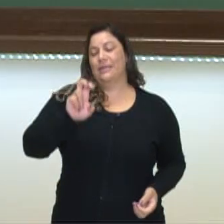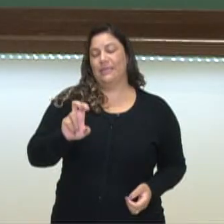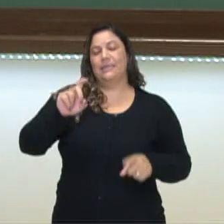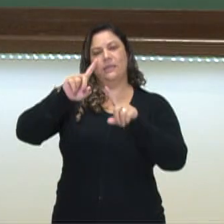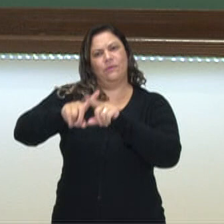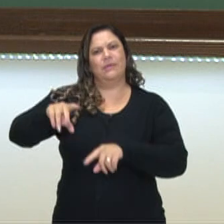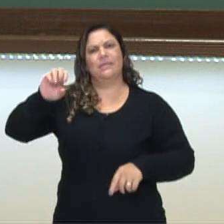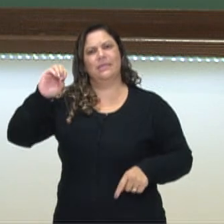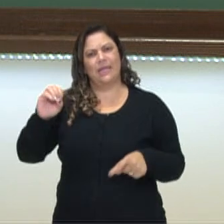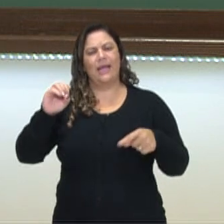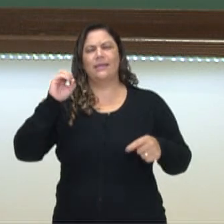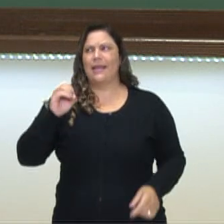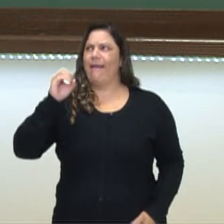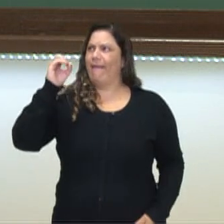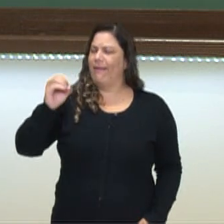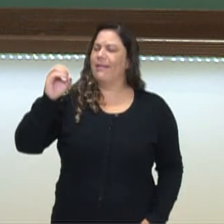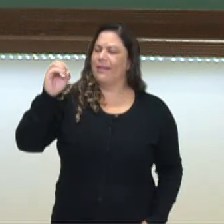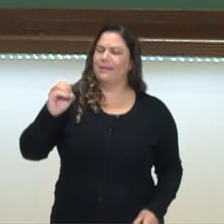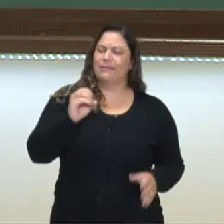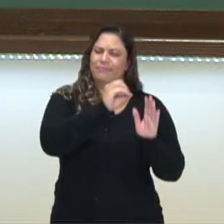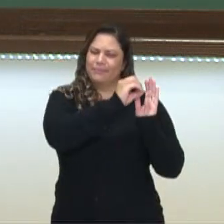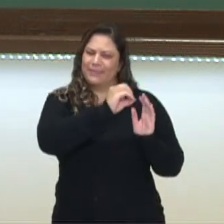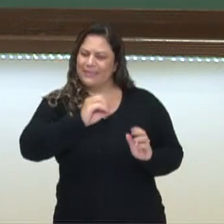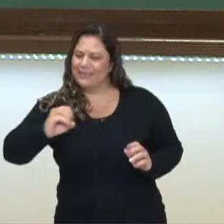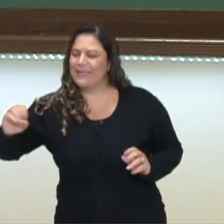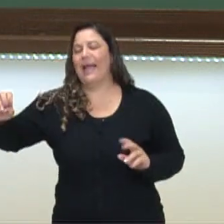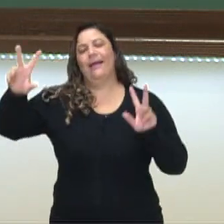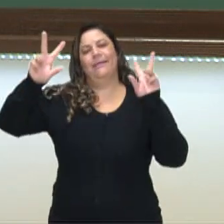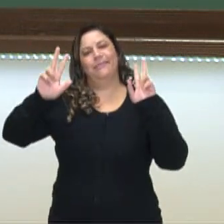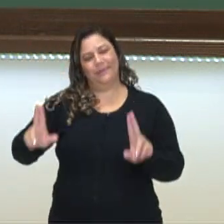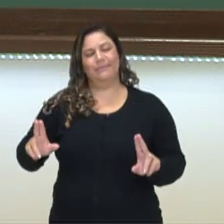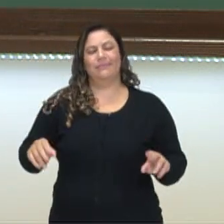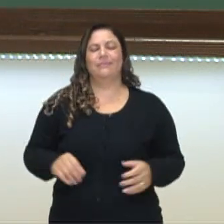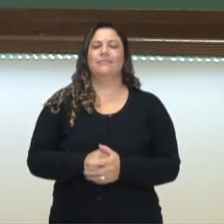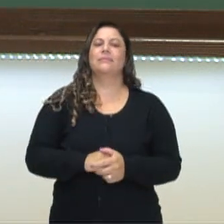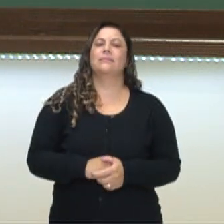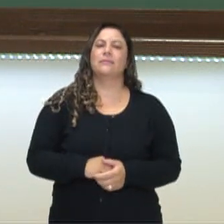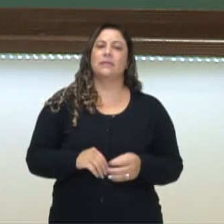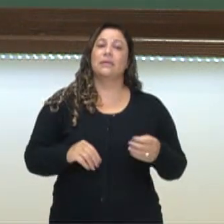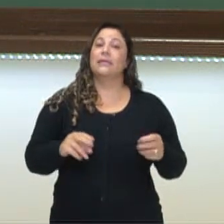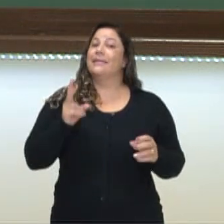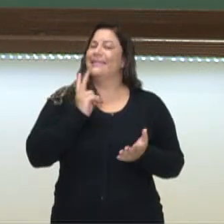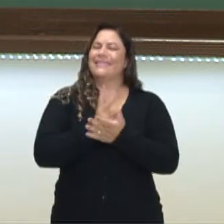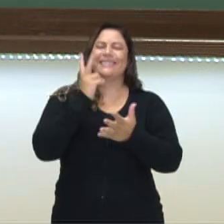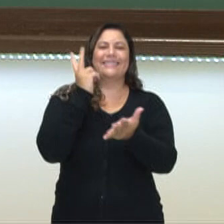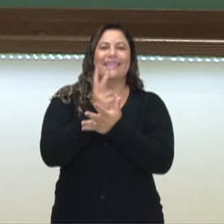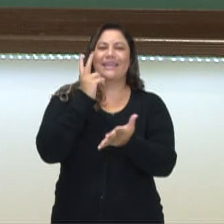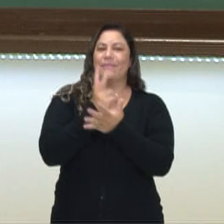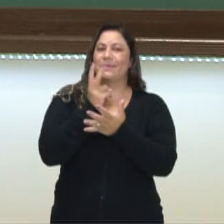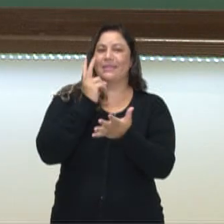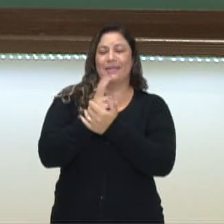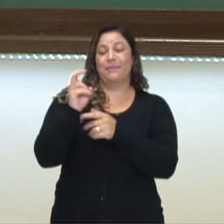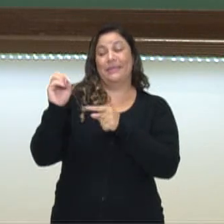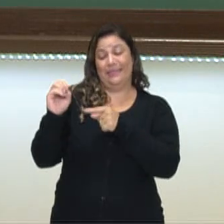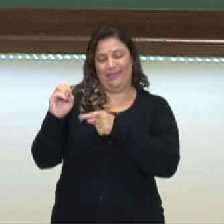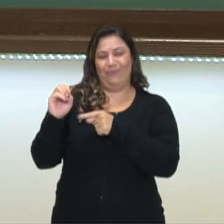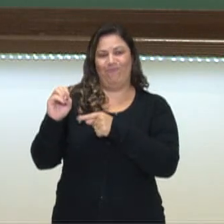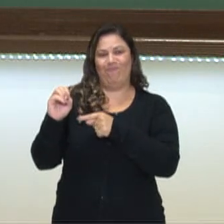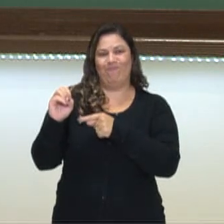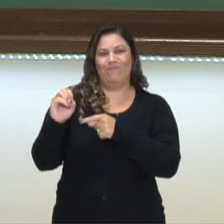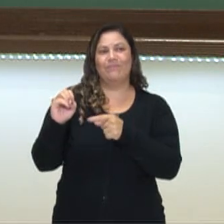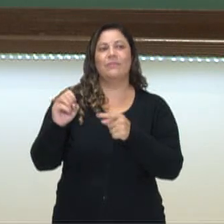zero, porque se eu fizer zero mais zero mais zero mais zero mais zero mais zero, 45 vezes o número zero, vai dar sempre zero. Então,